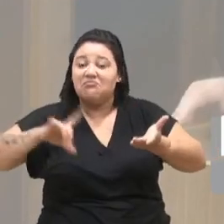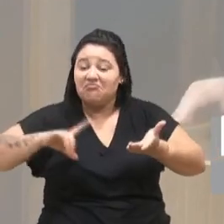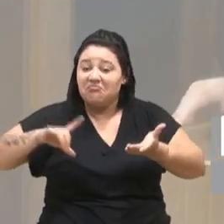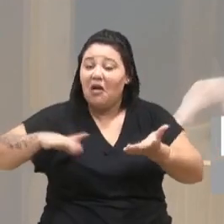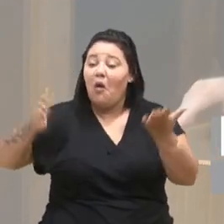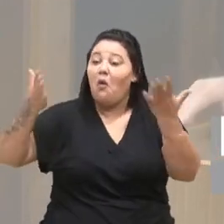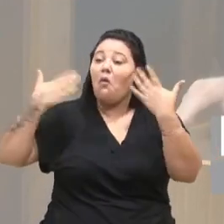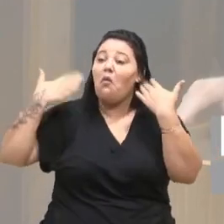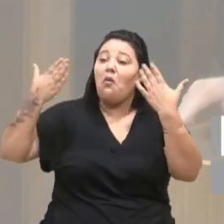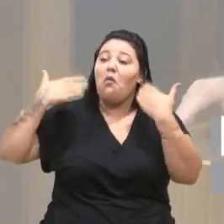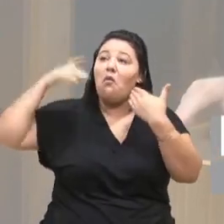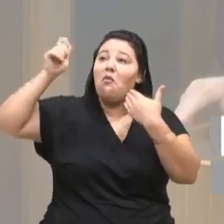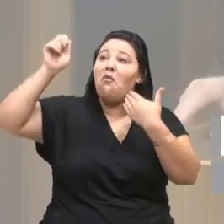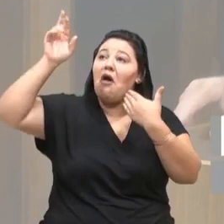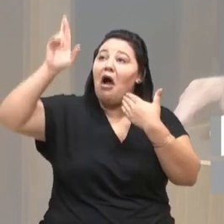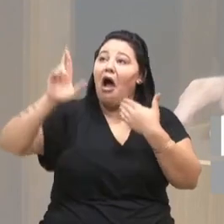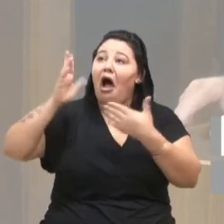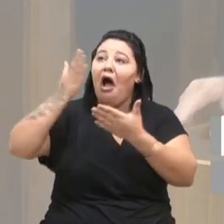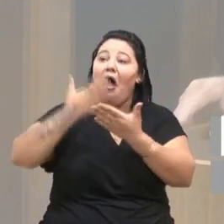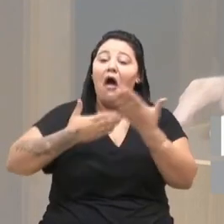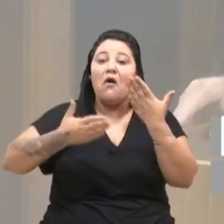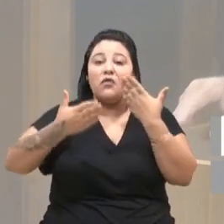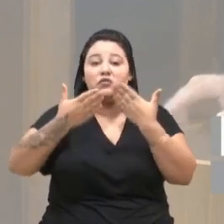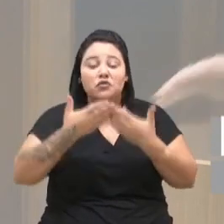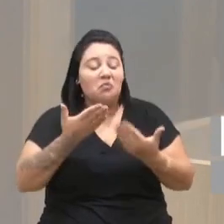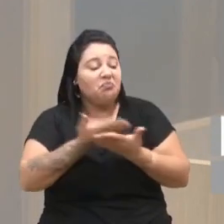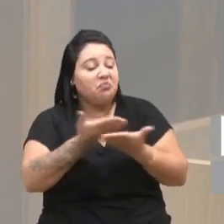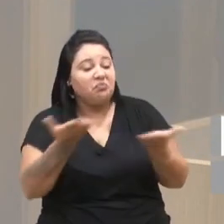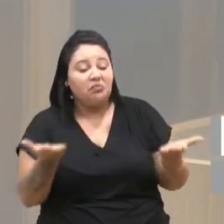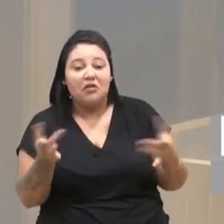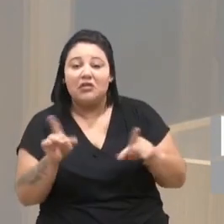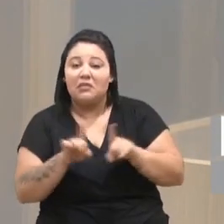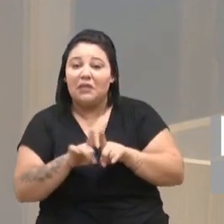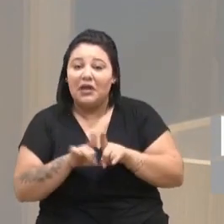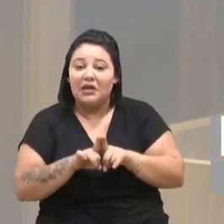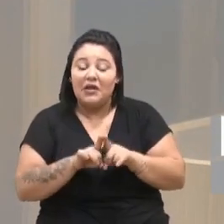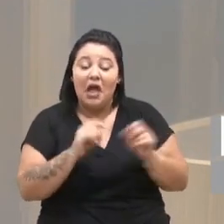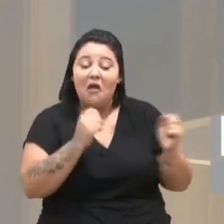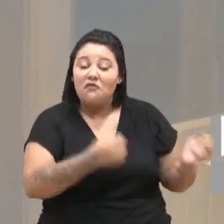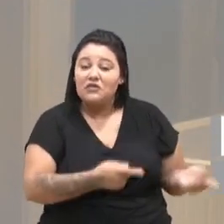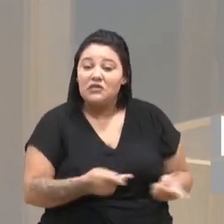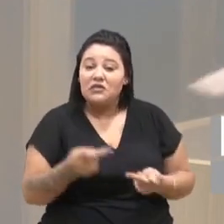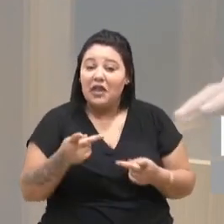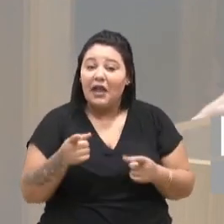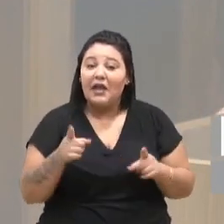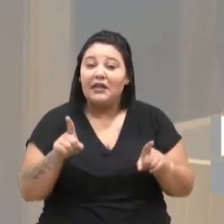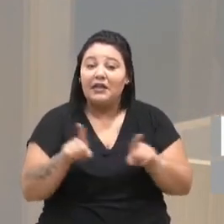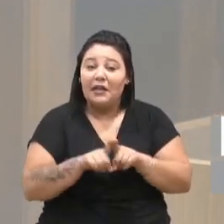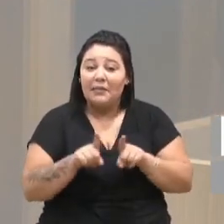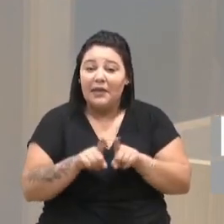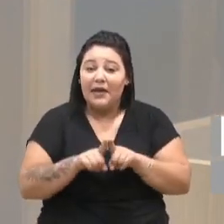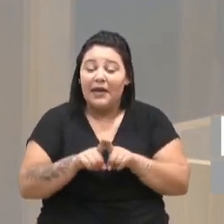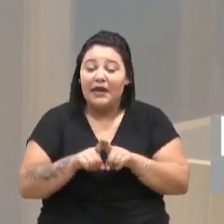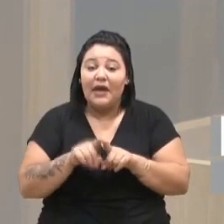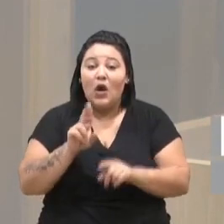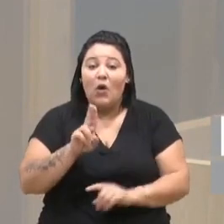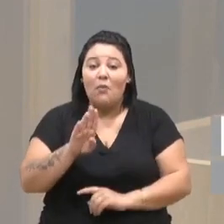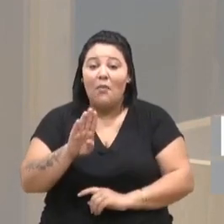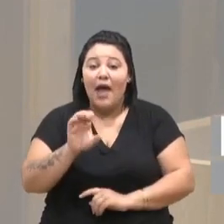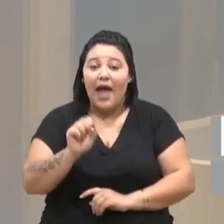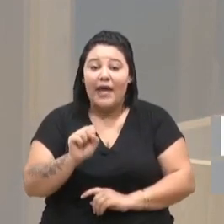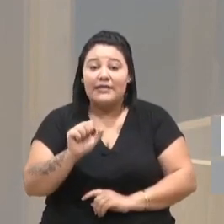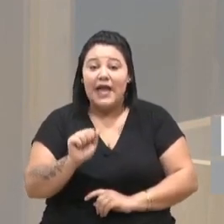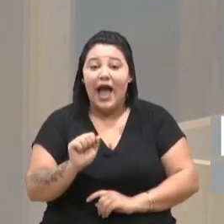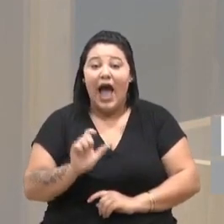ar-condicionado em todos os ambientes. Estive visitando também a UBS Alvorada, que havia